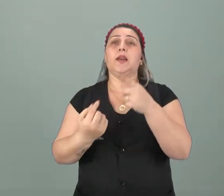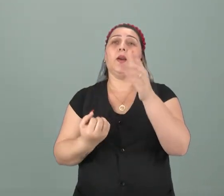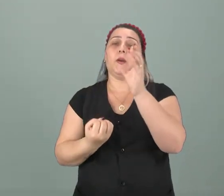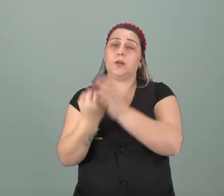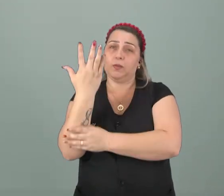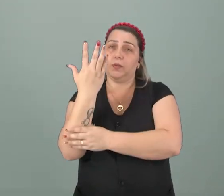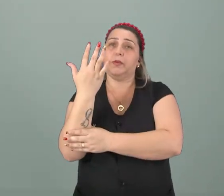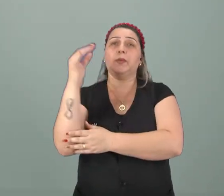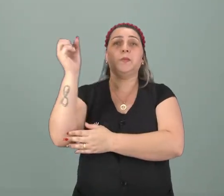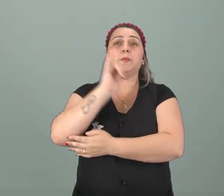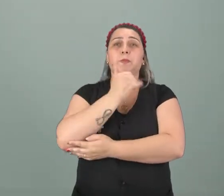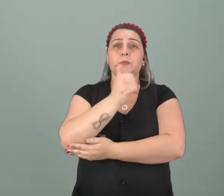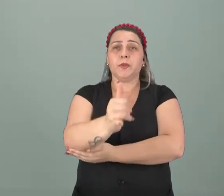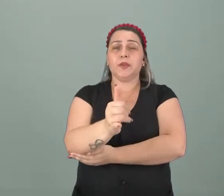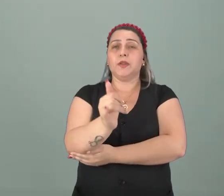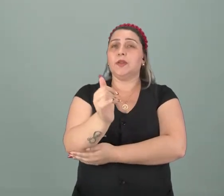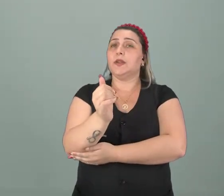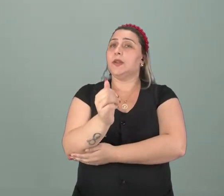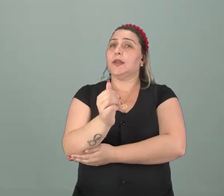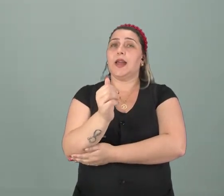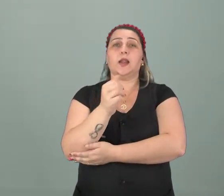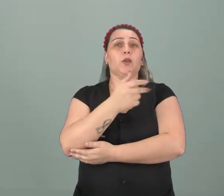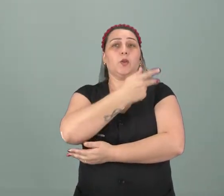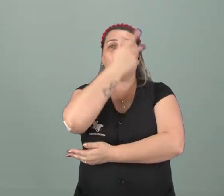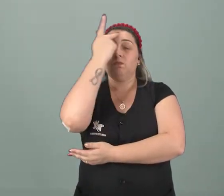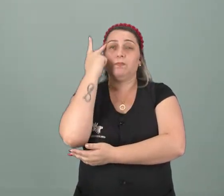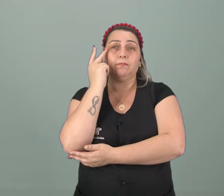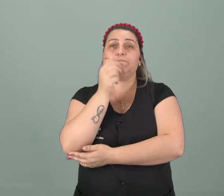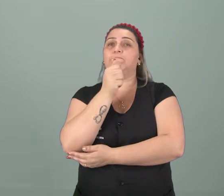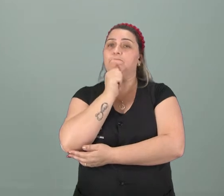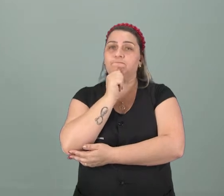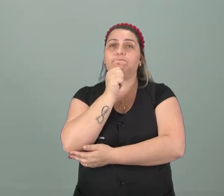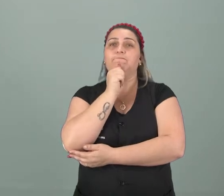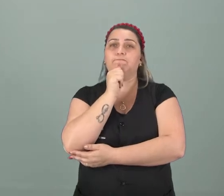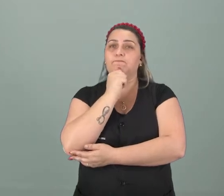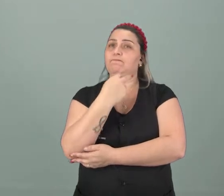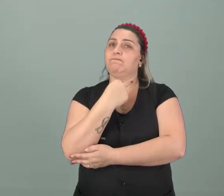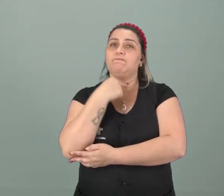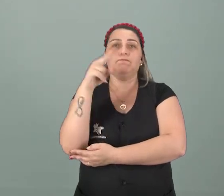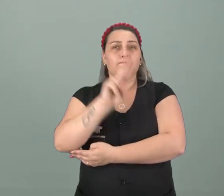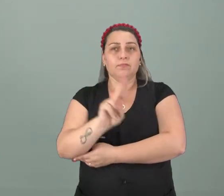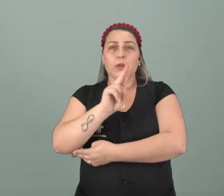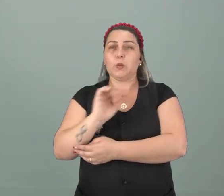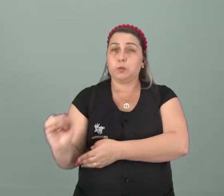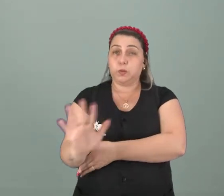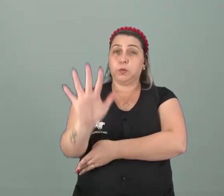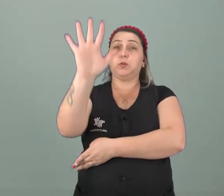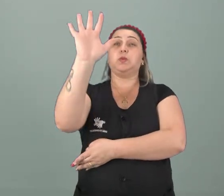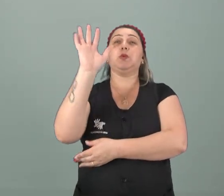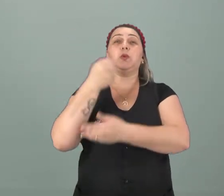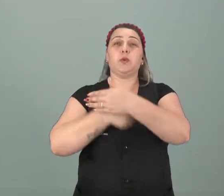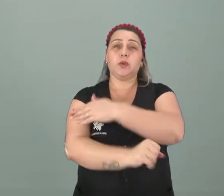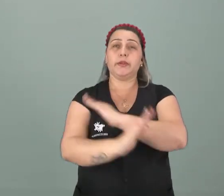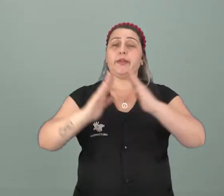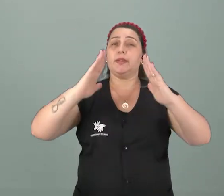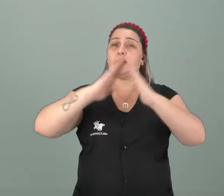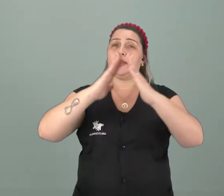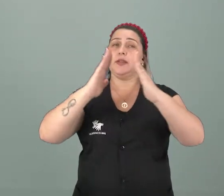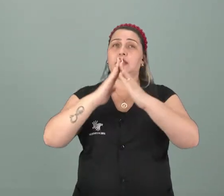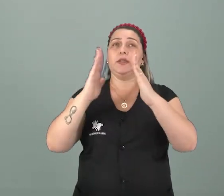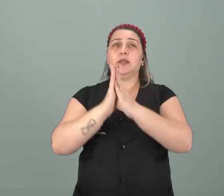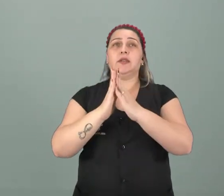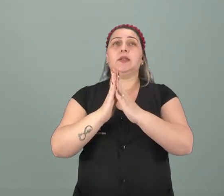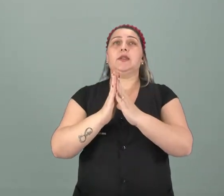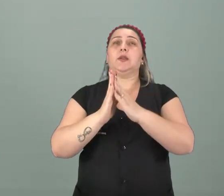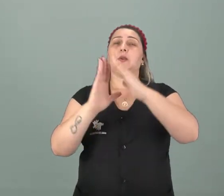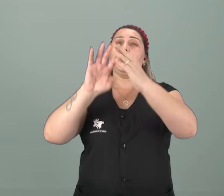processo de produção de energia que não está acessível a todos. Ainda é muito caro, né, para você instalar ali na sua residência placas que